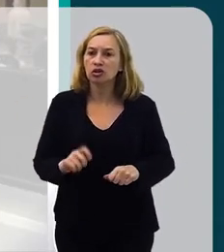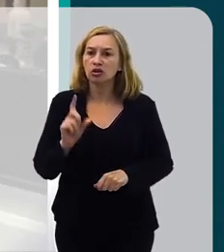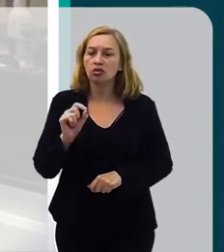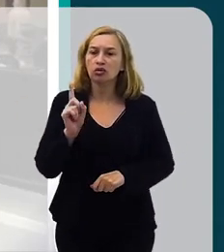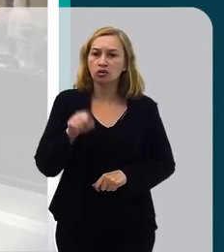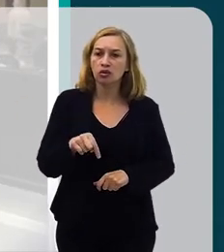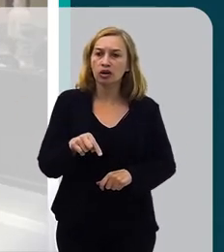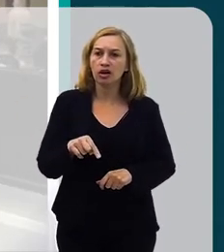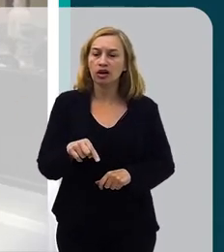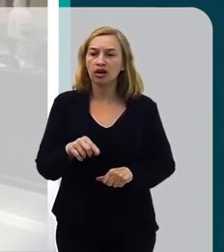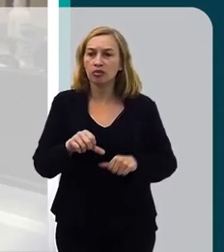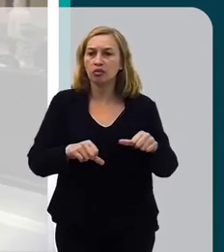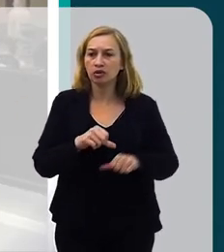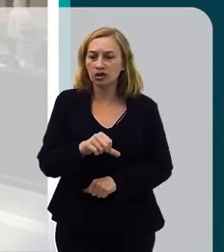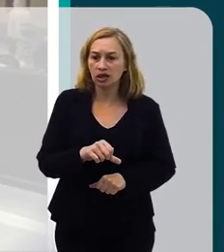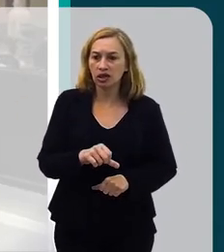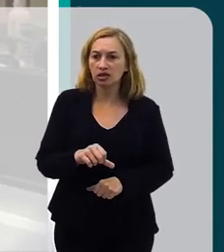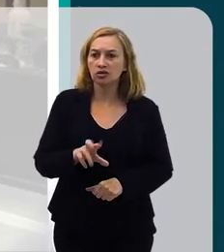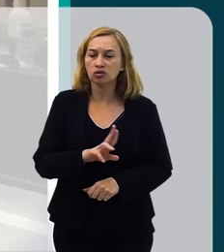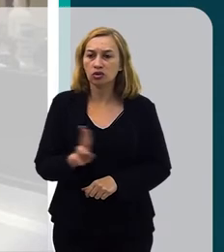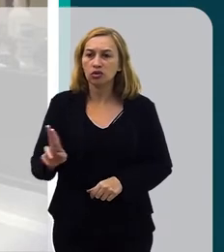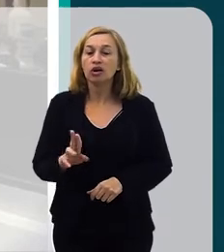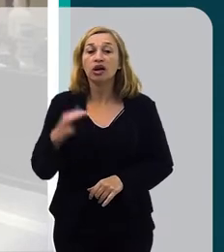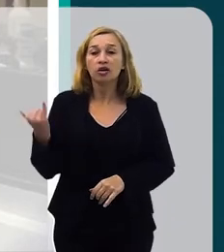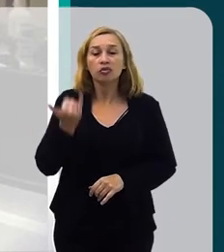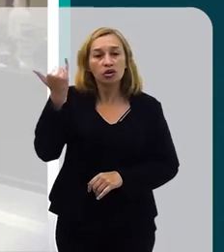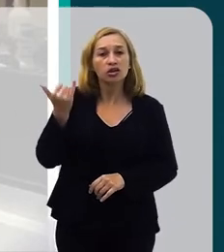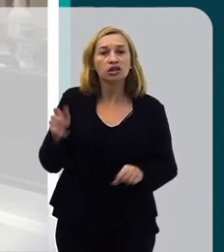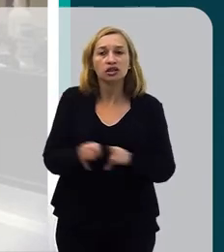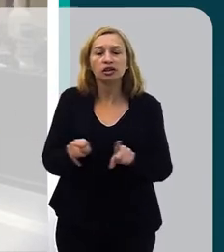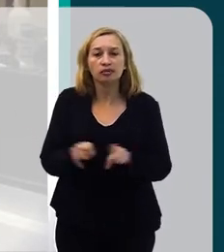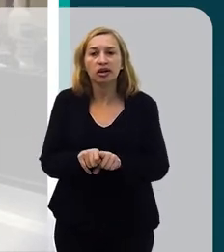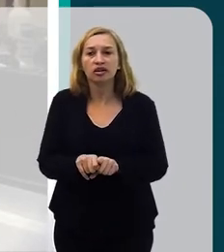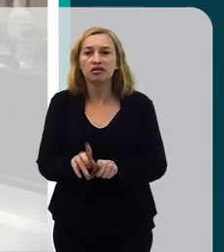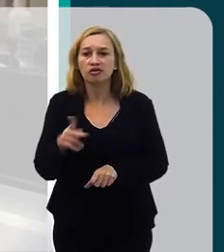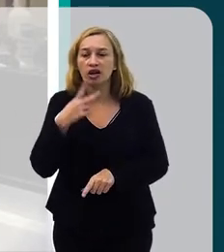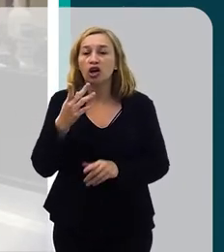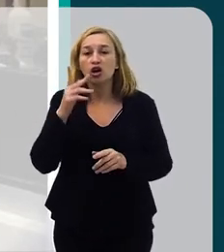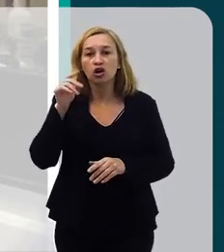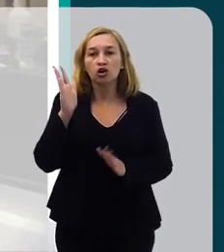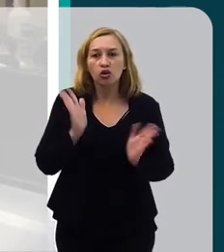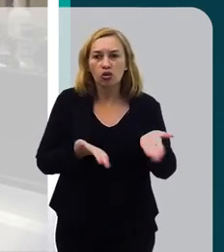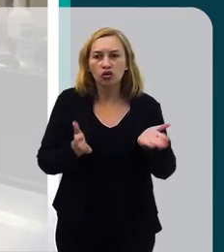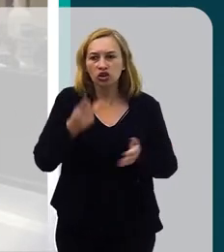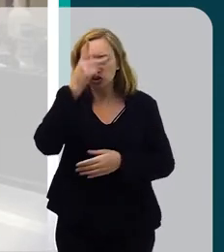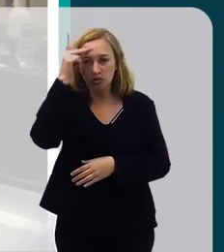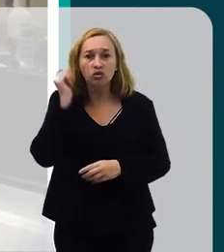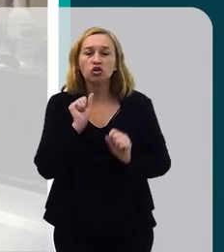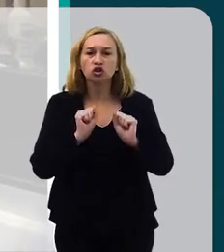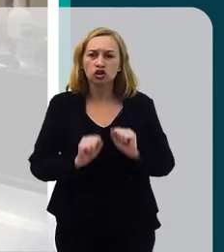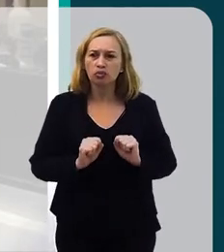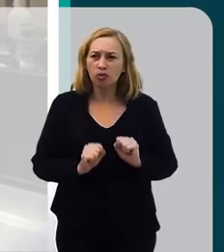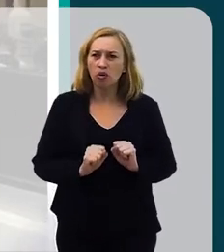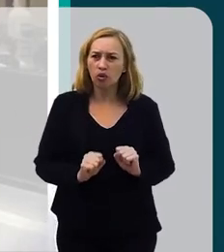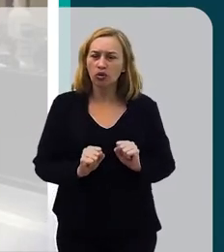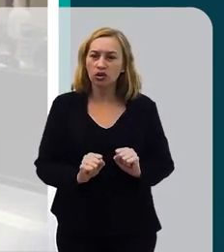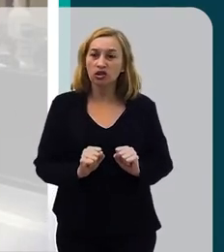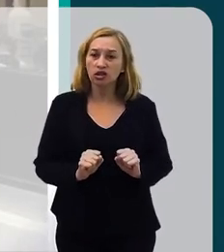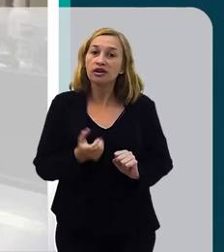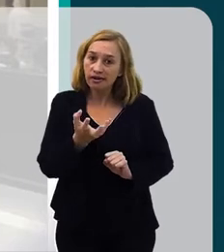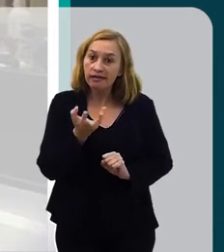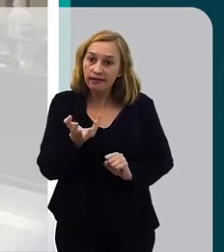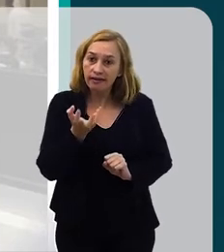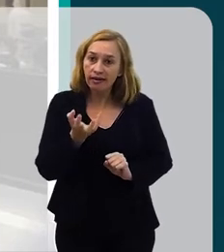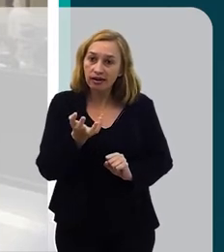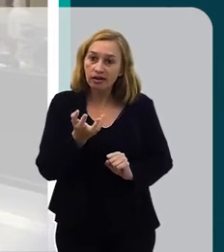possibilita, né, quando é retificada. E é importante também trazer que hoje as pessoas que